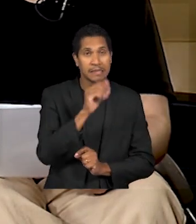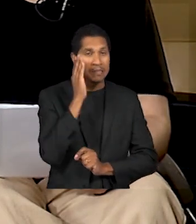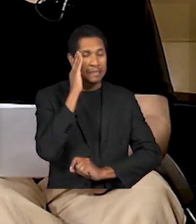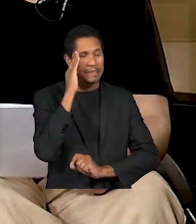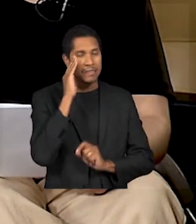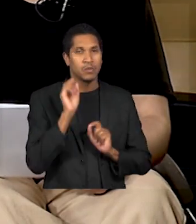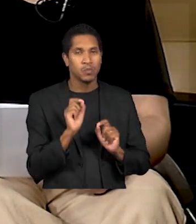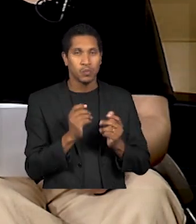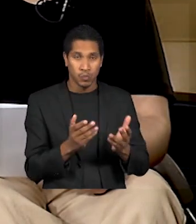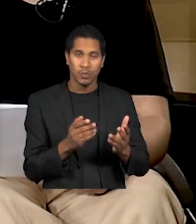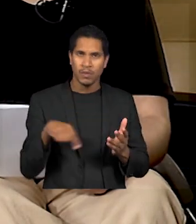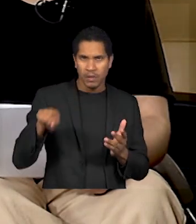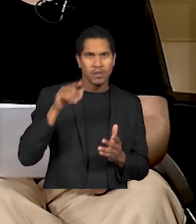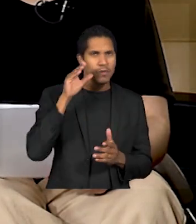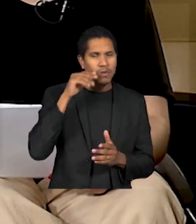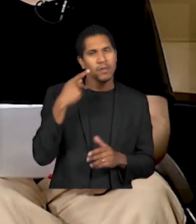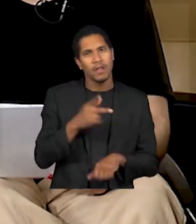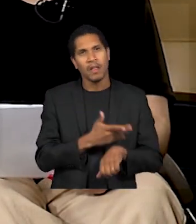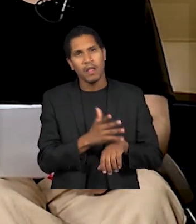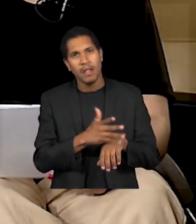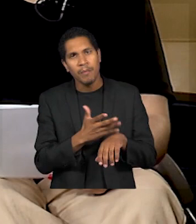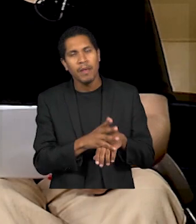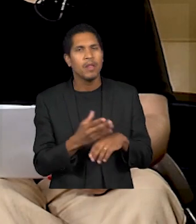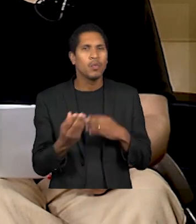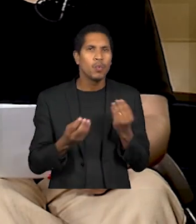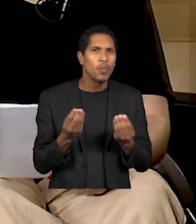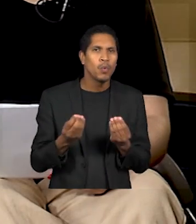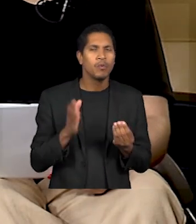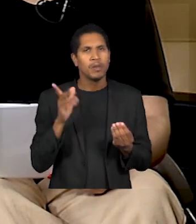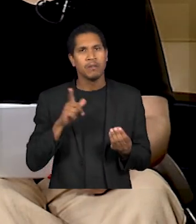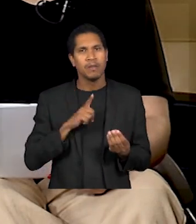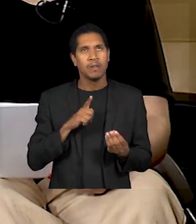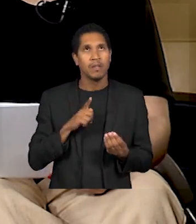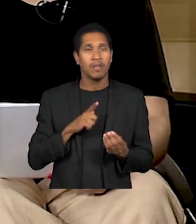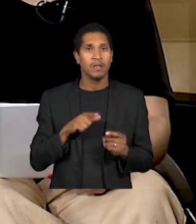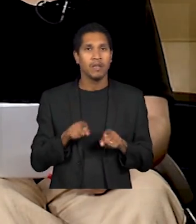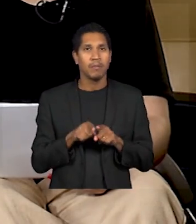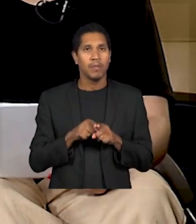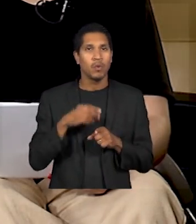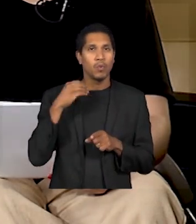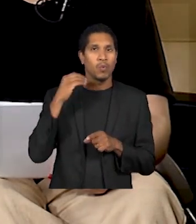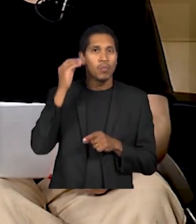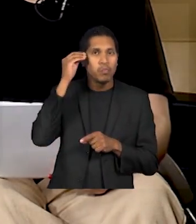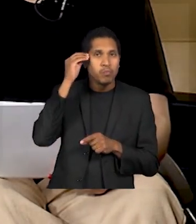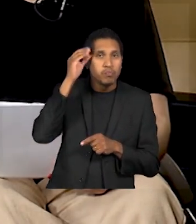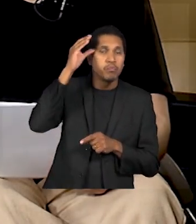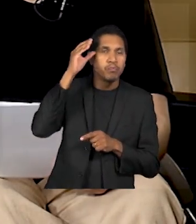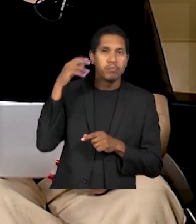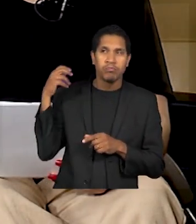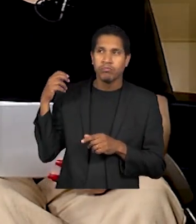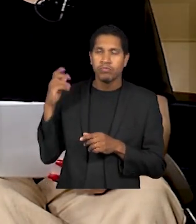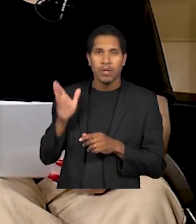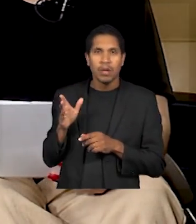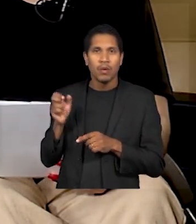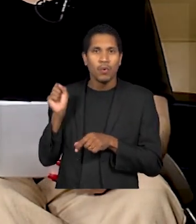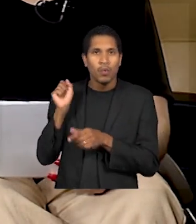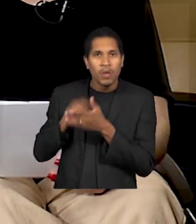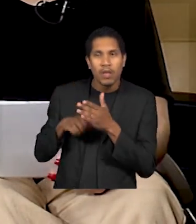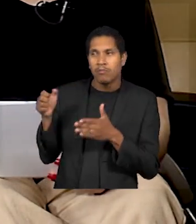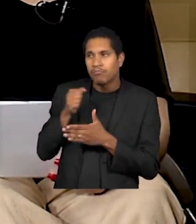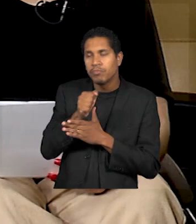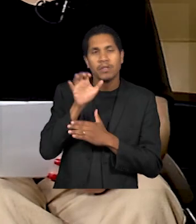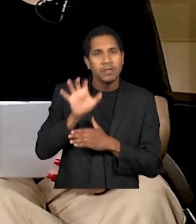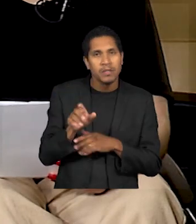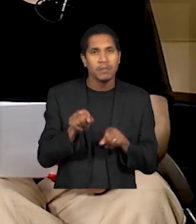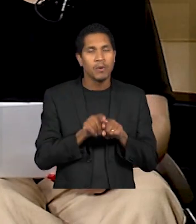lidando. Esses funcionários são treinados, eles já vêm com um certo conhecimento, vocês trabalham com eles no sentido